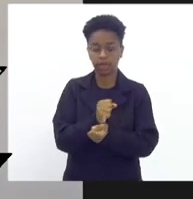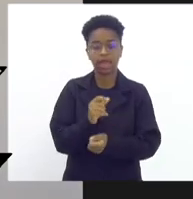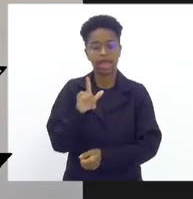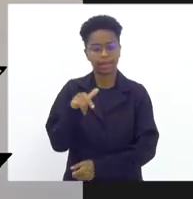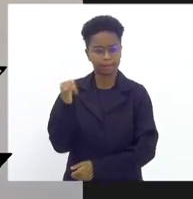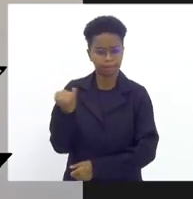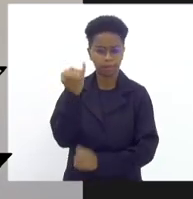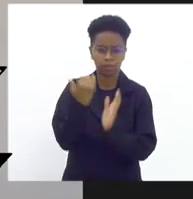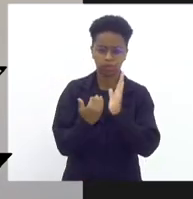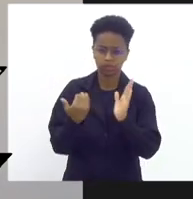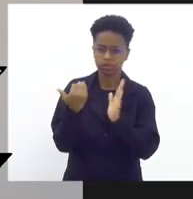especializado sistematizado